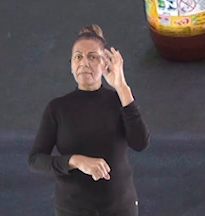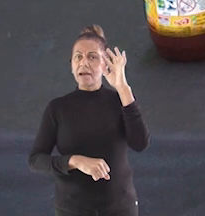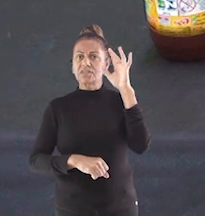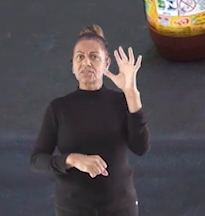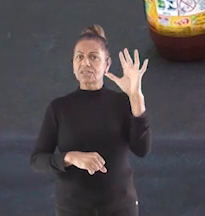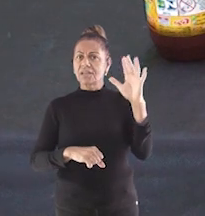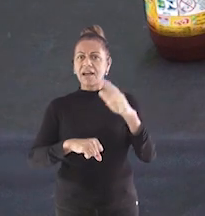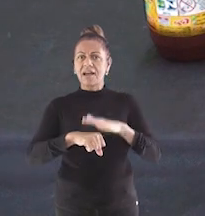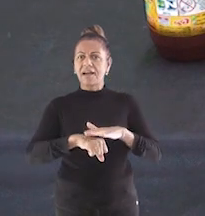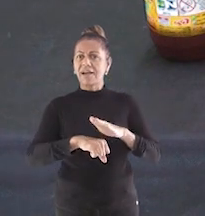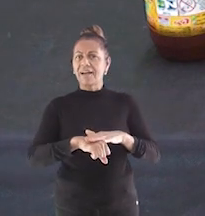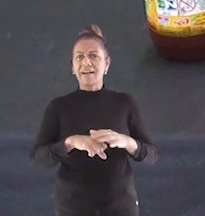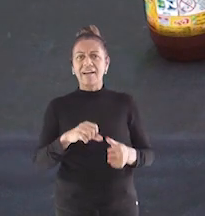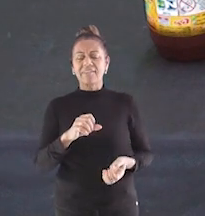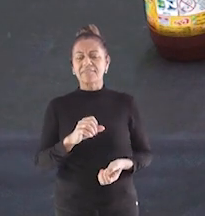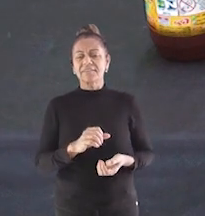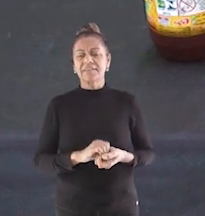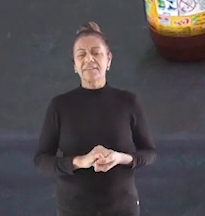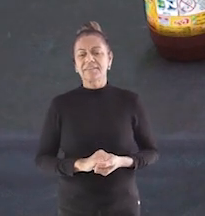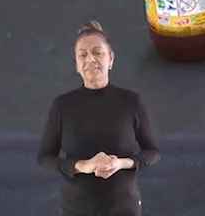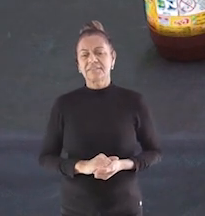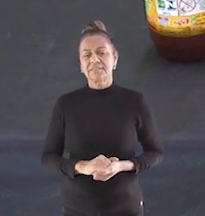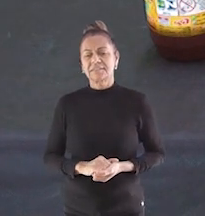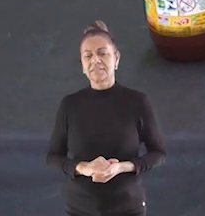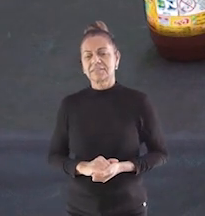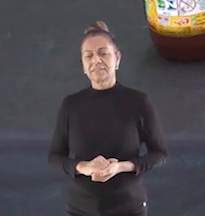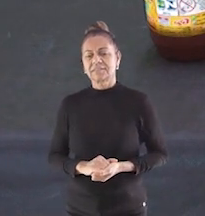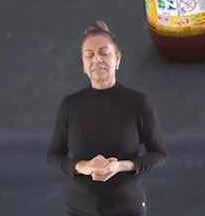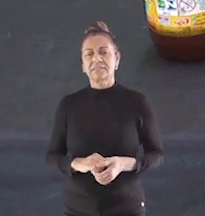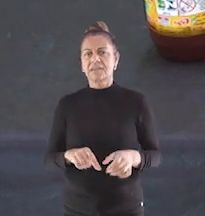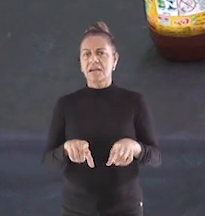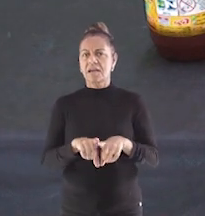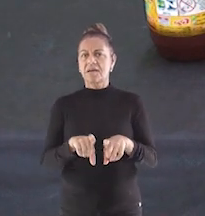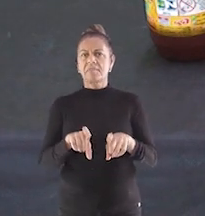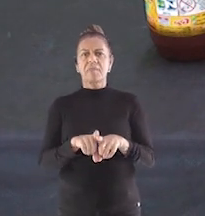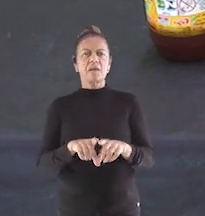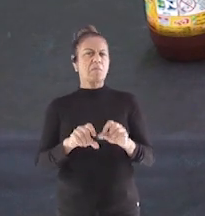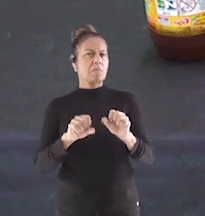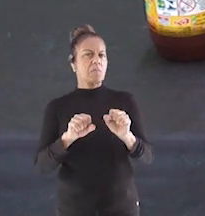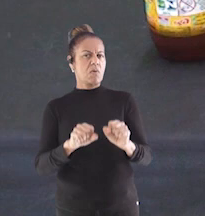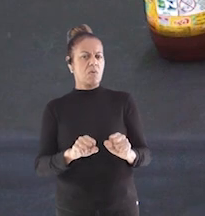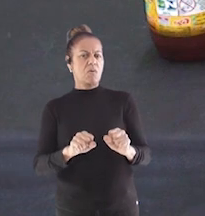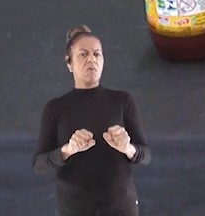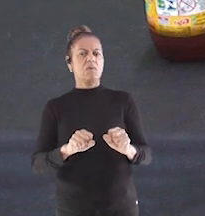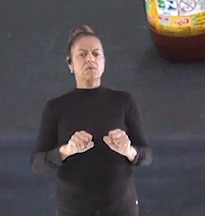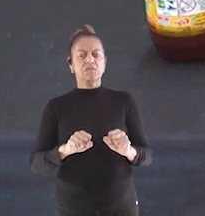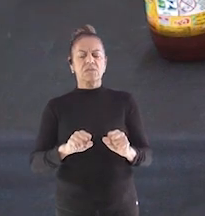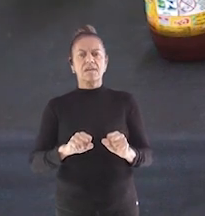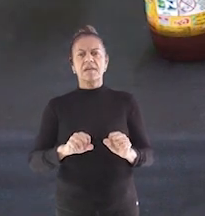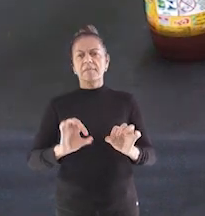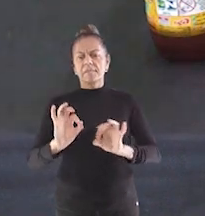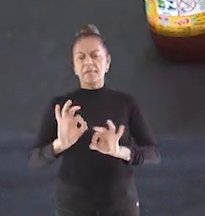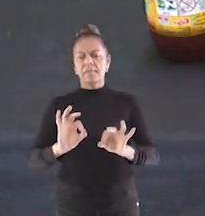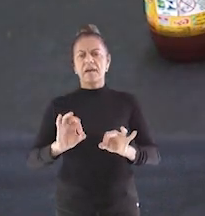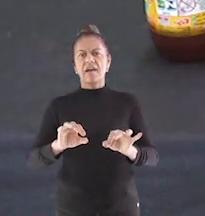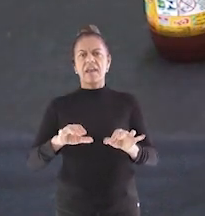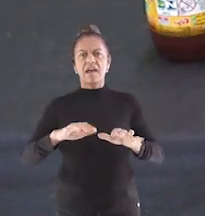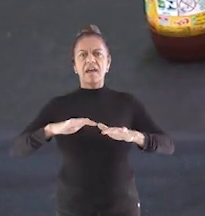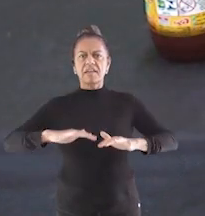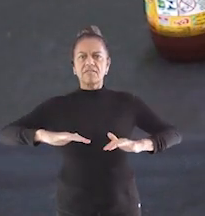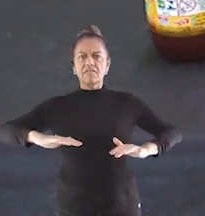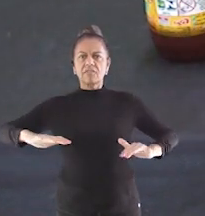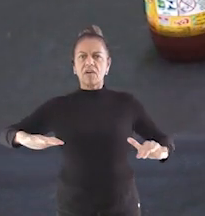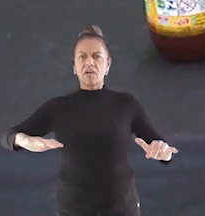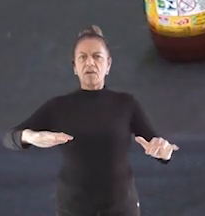a imaginação e enfeitar da maneira como você quiser. Caso queira também, você pode fazer uma maquete inteira de